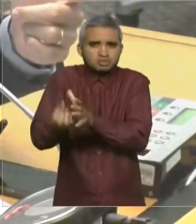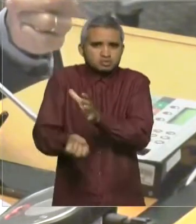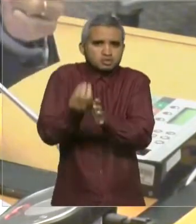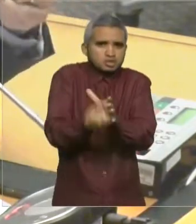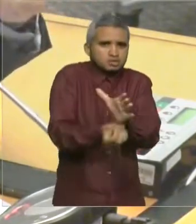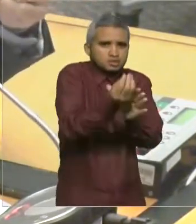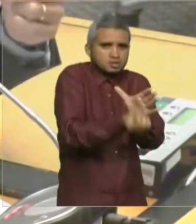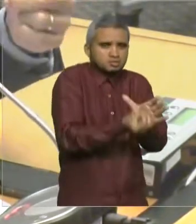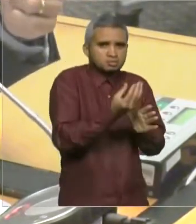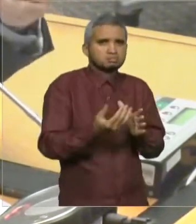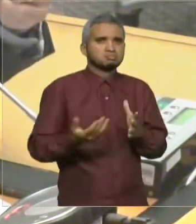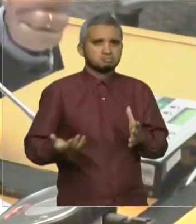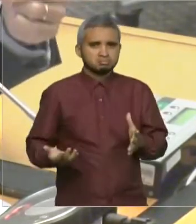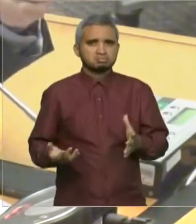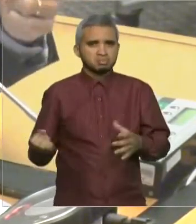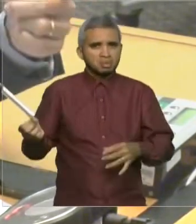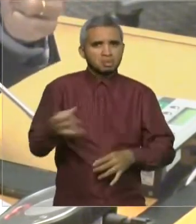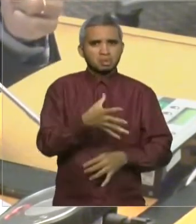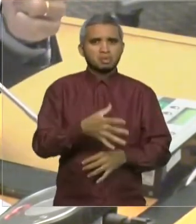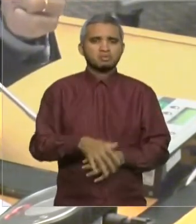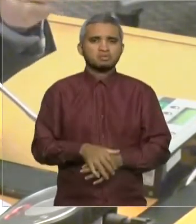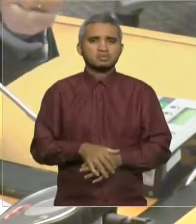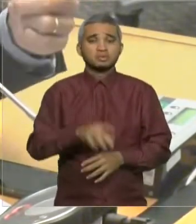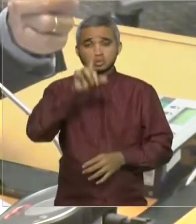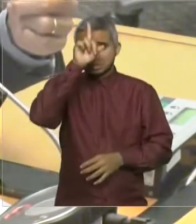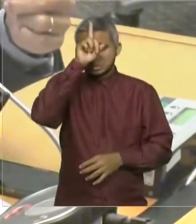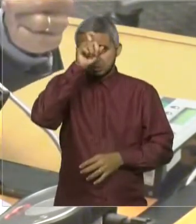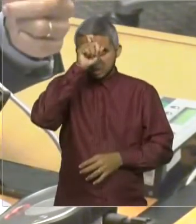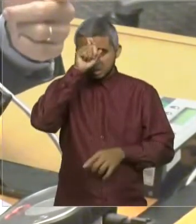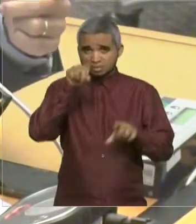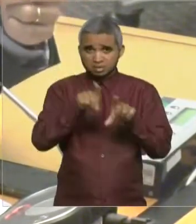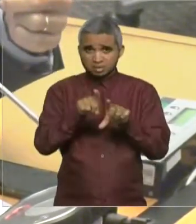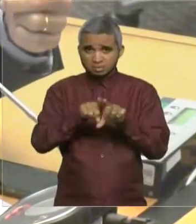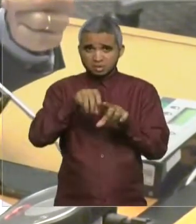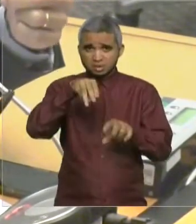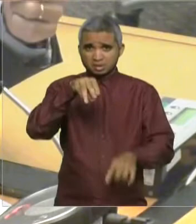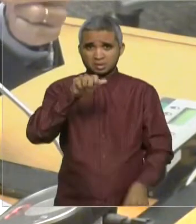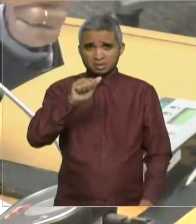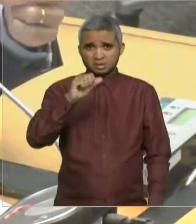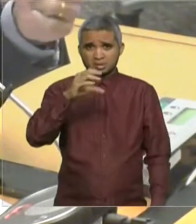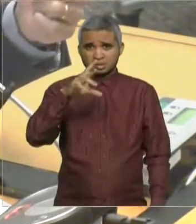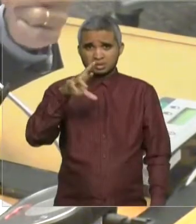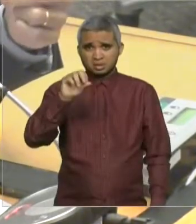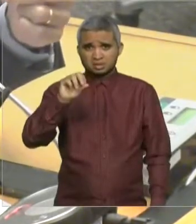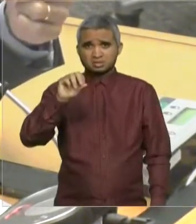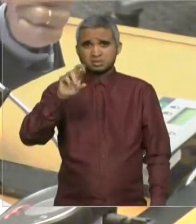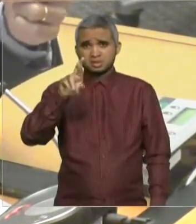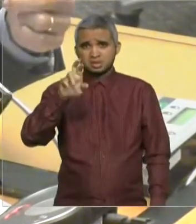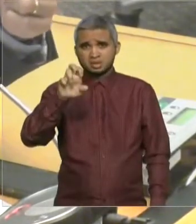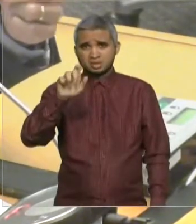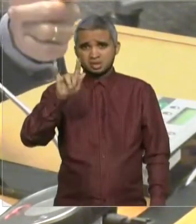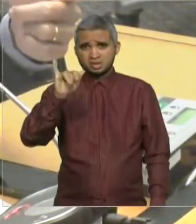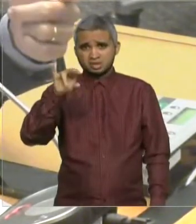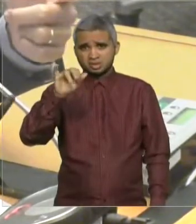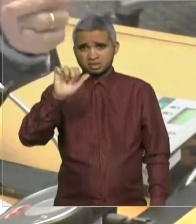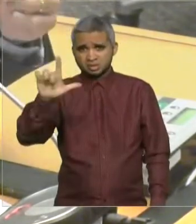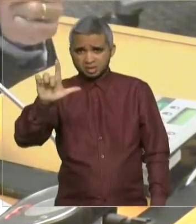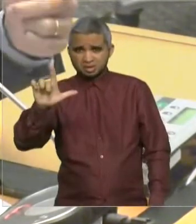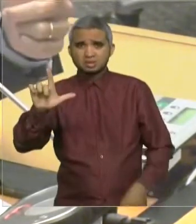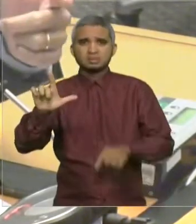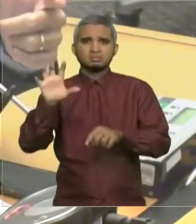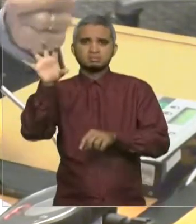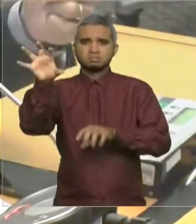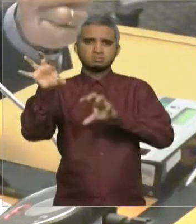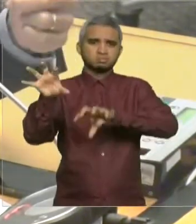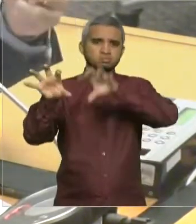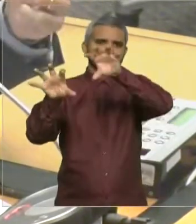Neto, esses hospitais macro-regionais que o estado abriu, que chegam aí a uma dezena, um pouco mais disso, 11 ou 12 hospitais macro-regionais, não